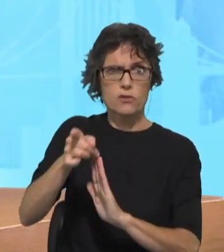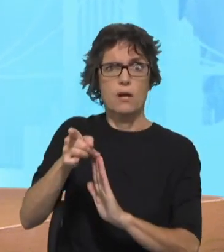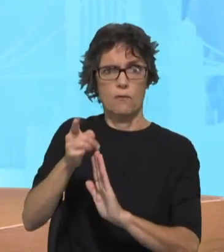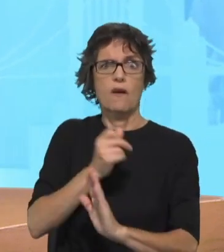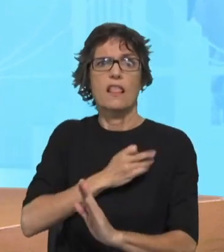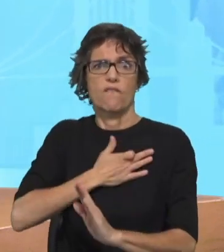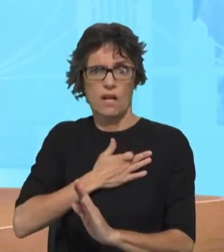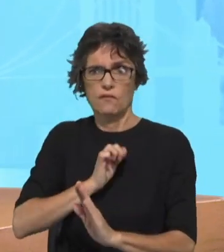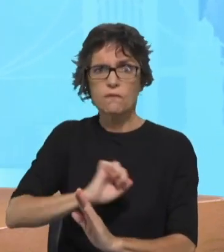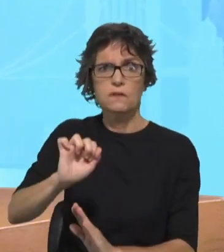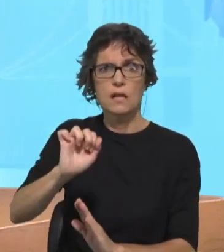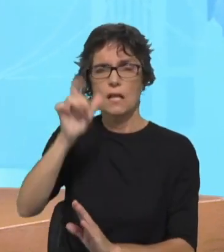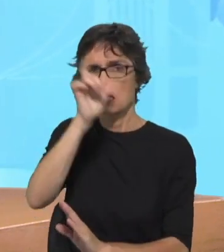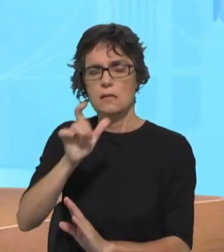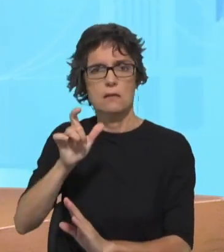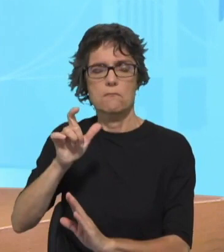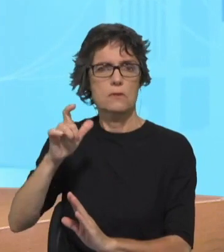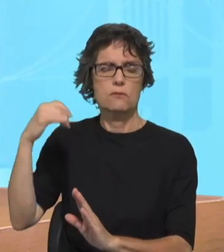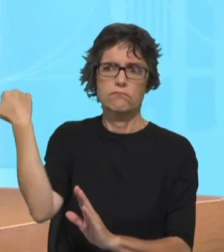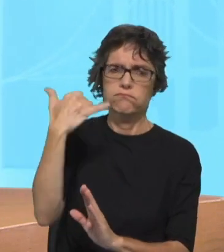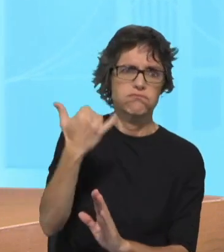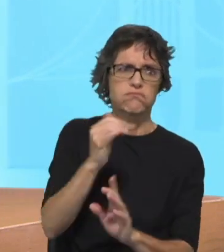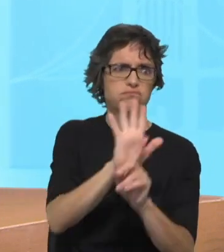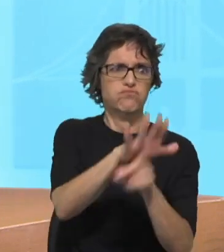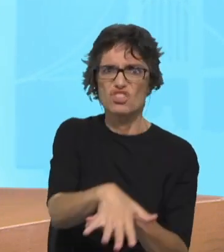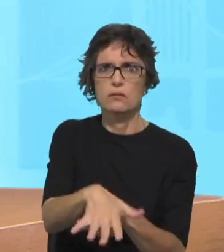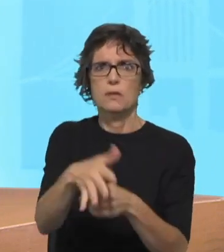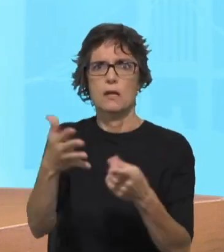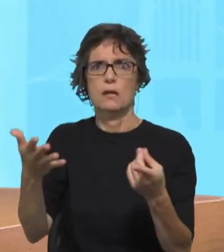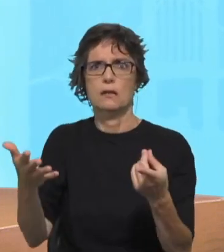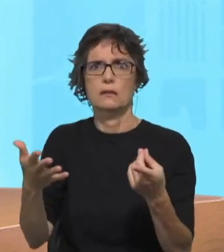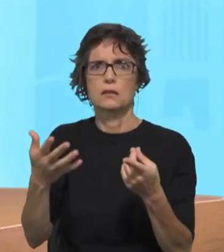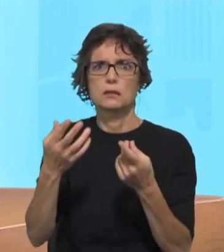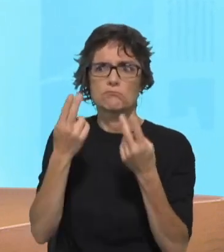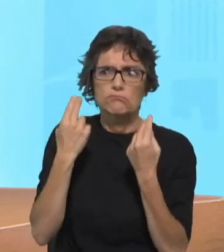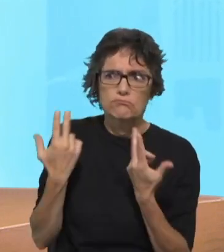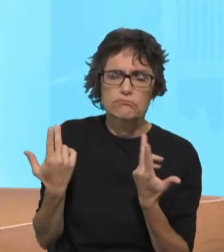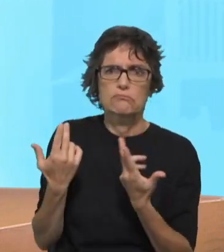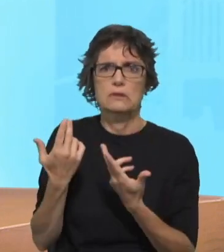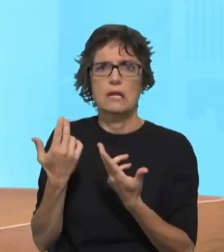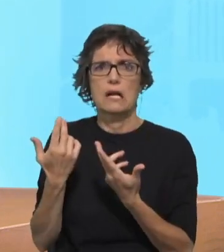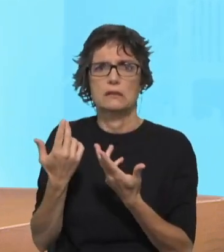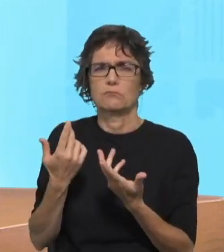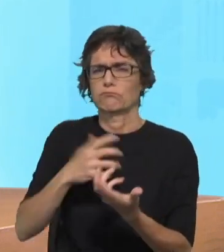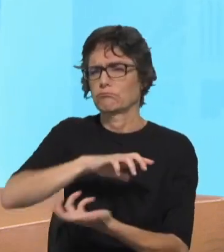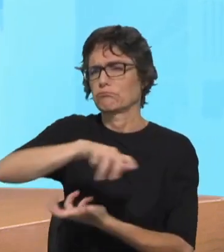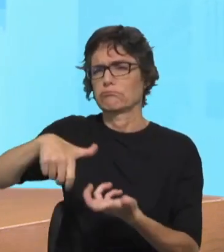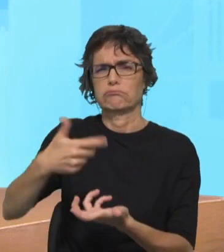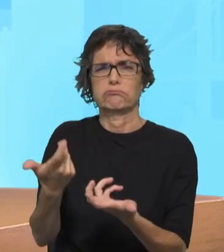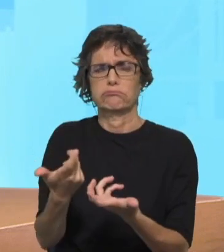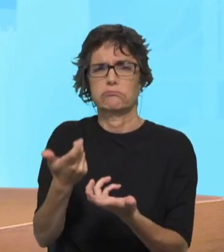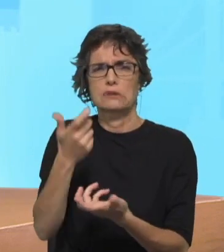fé, as pessoas são perseguidas, são discriminadas, são humilhadas tantas vezes, e é uma fatia tão grande